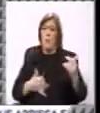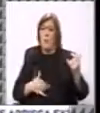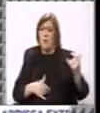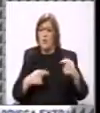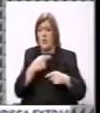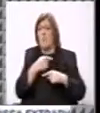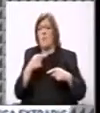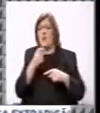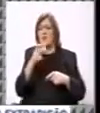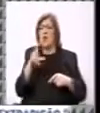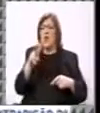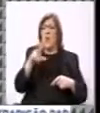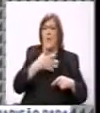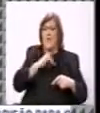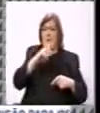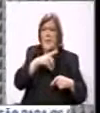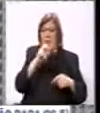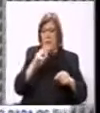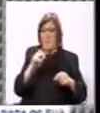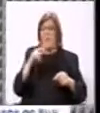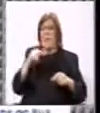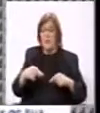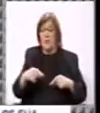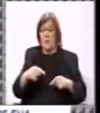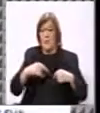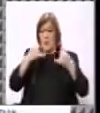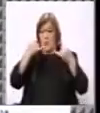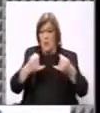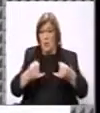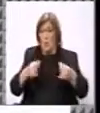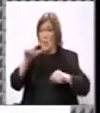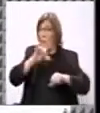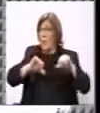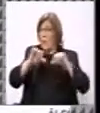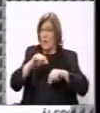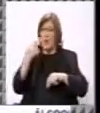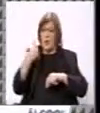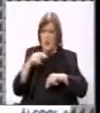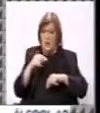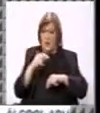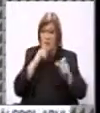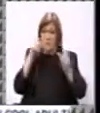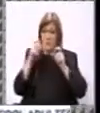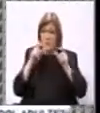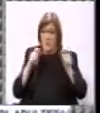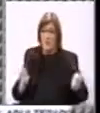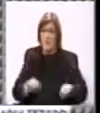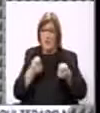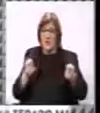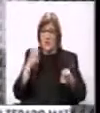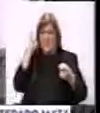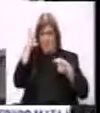menos direita e por outro lado temos aqui de alguma forma um laboratório e depois ainda bem que a tecnologia do próprio festival do